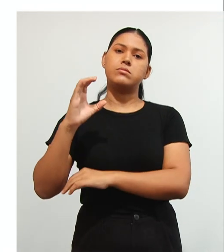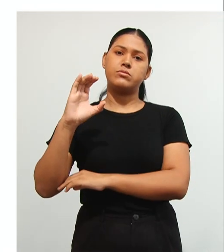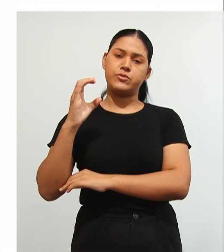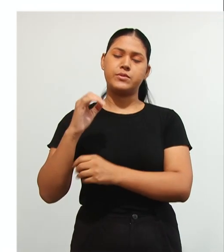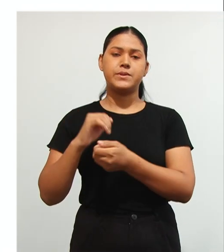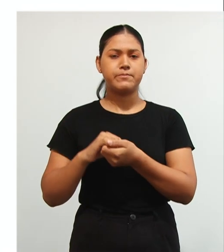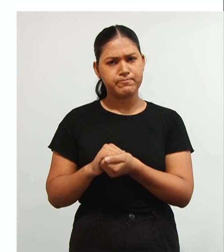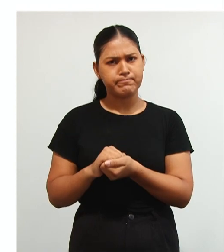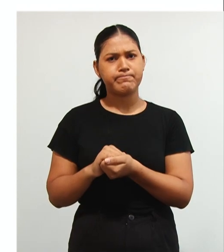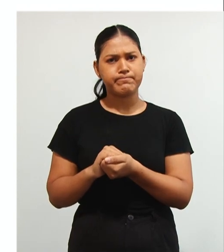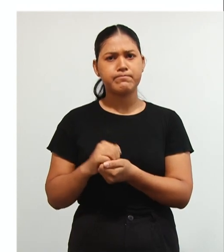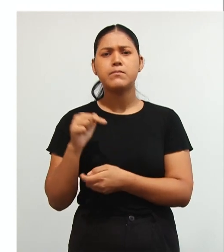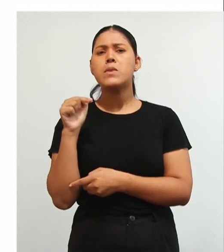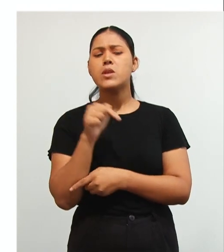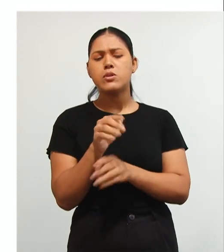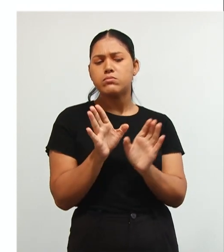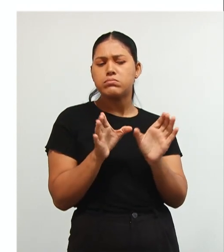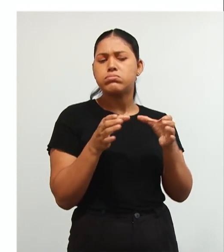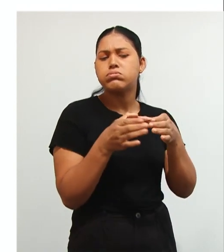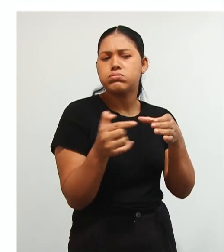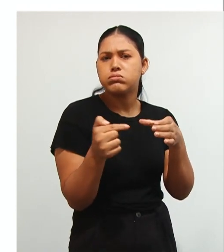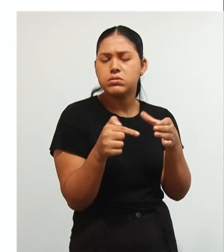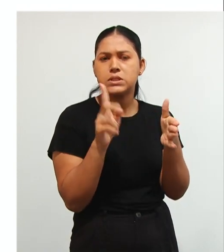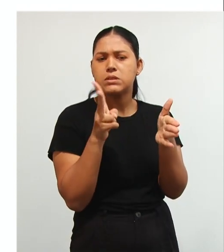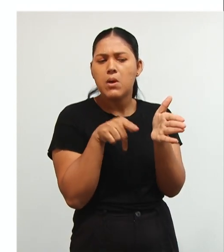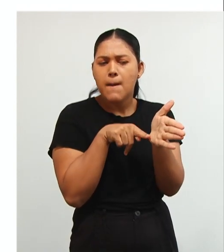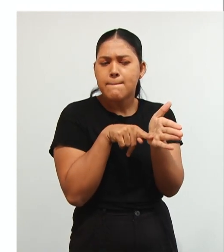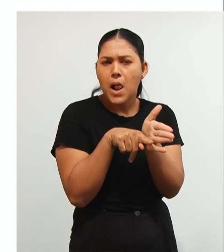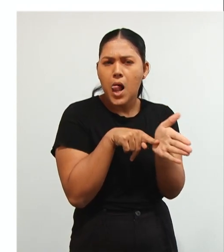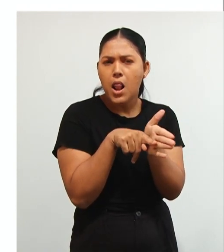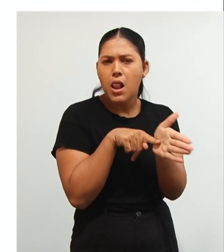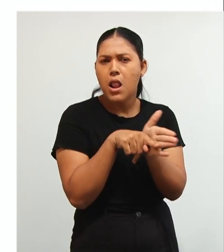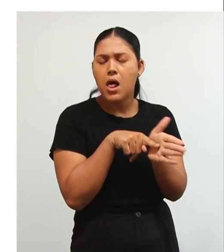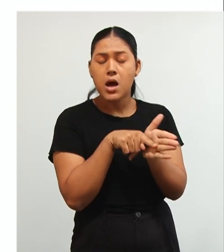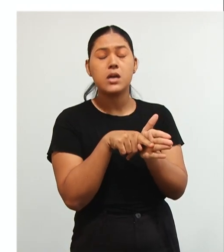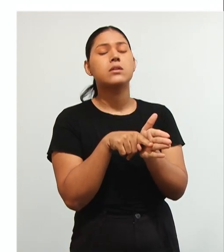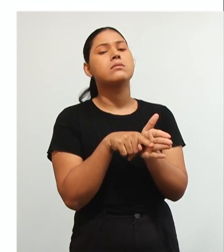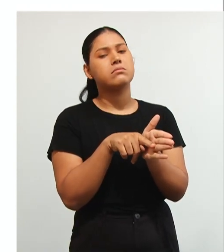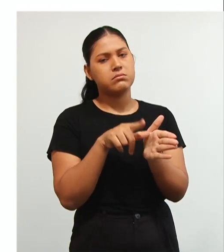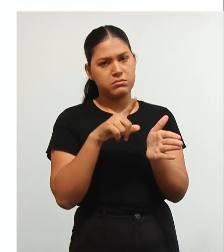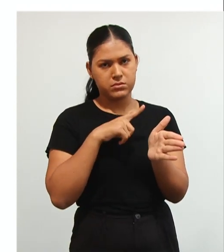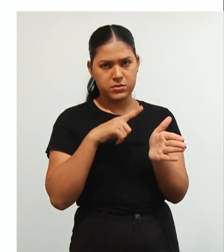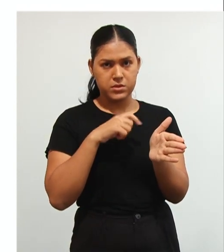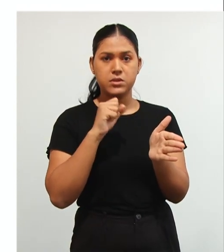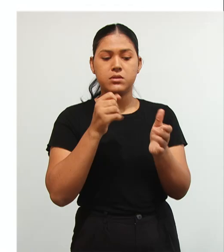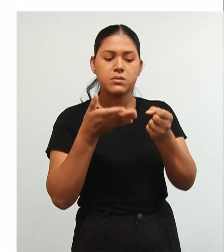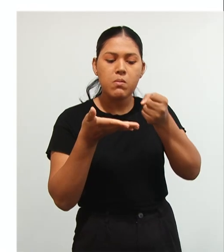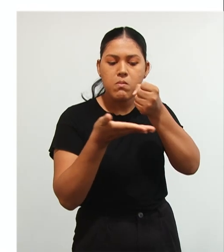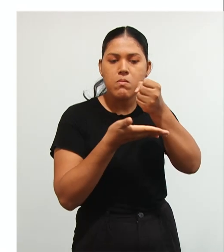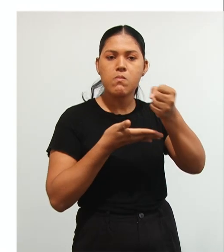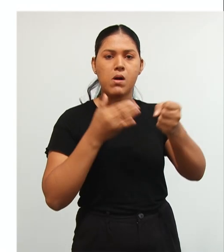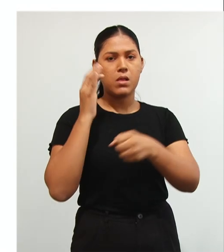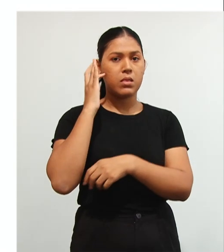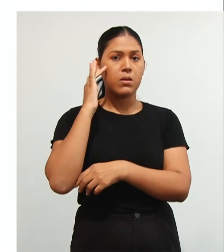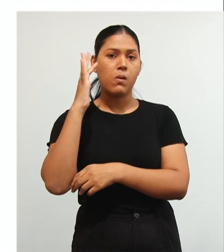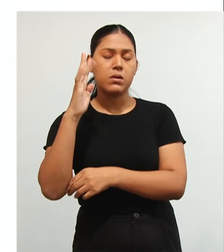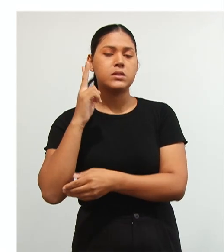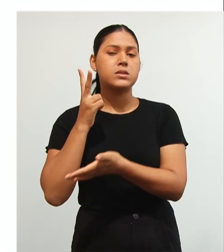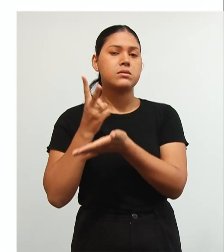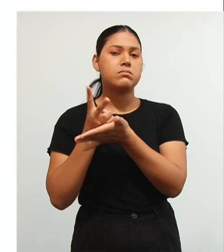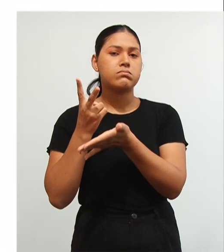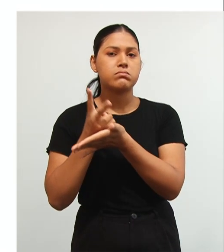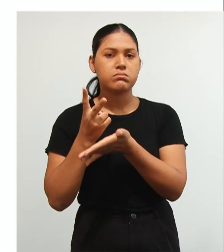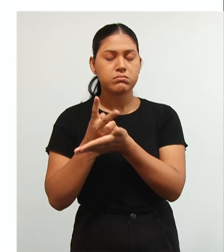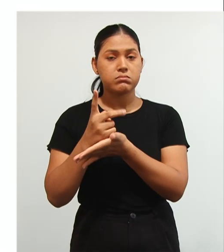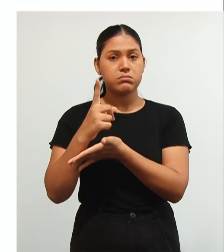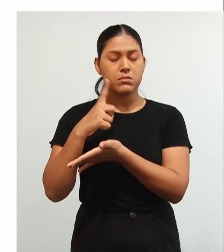falando, portanto, de um centro de pesquisas internacionais, baseado em evidências, voltado para a economia dos países mais ricos